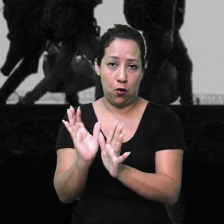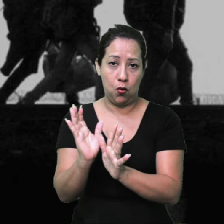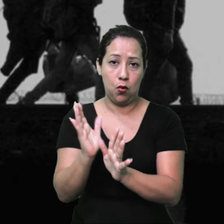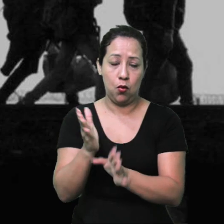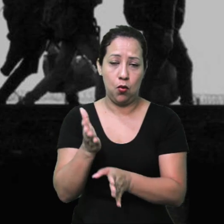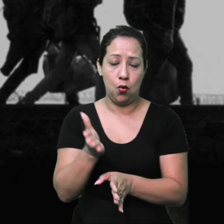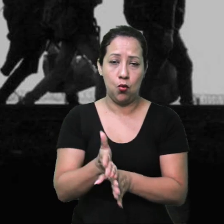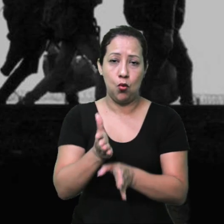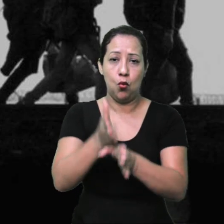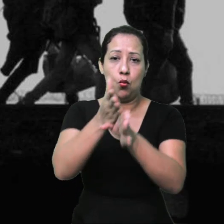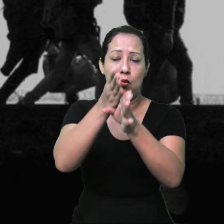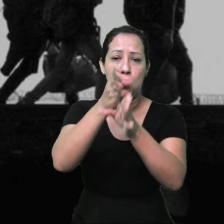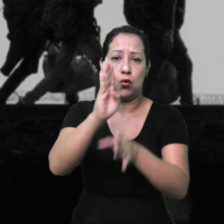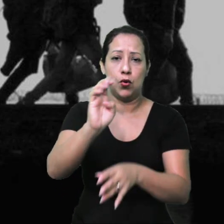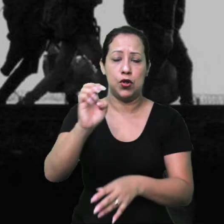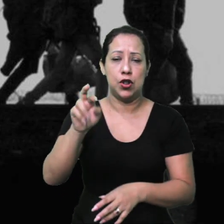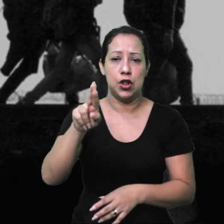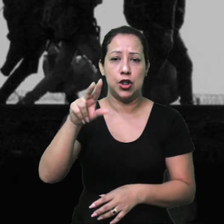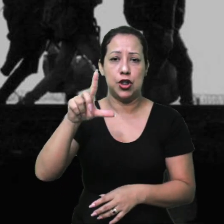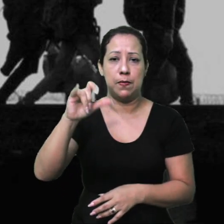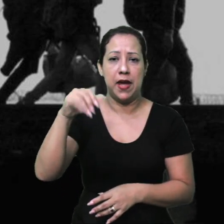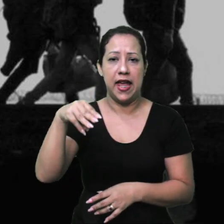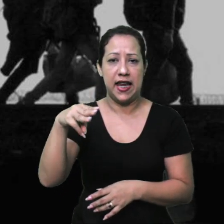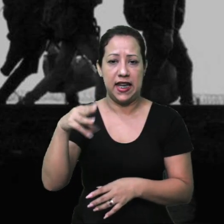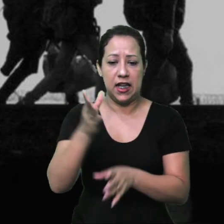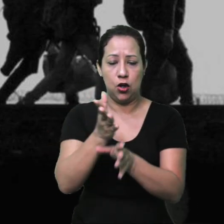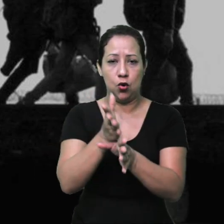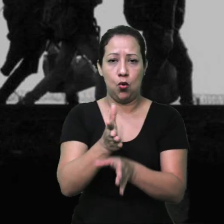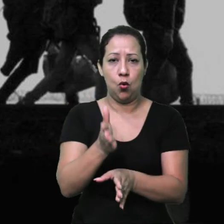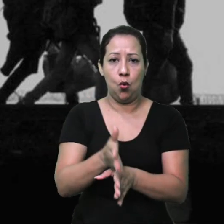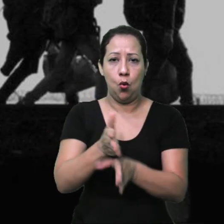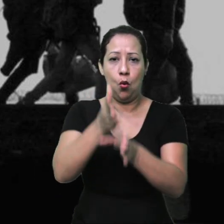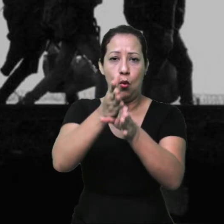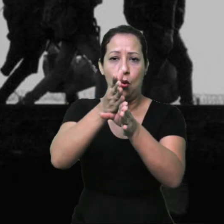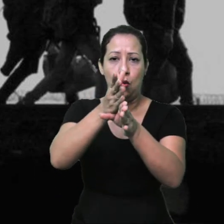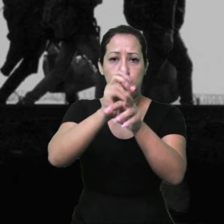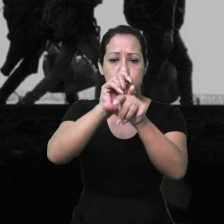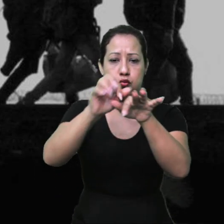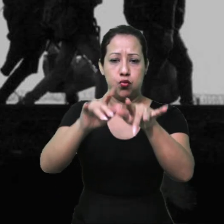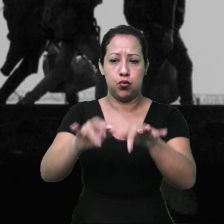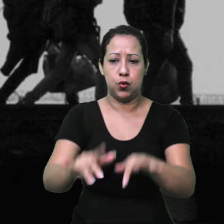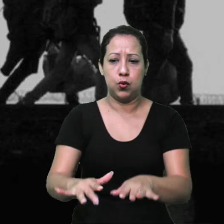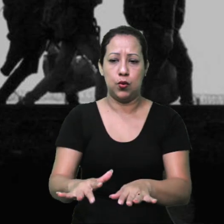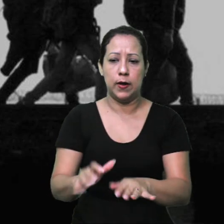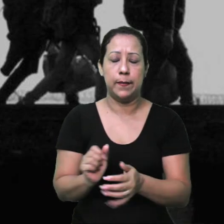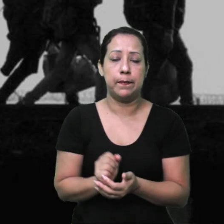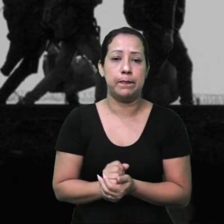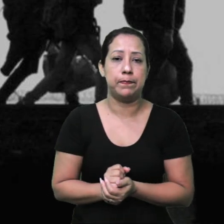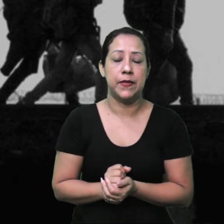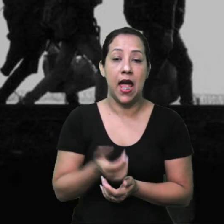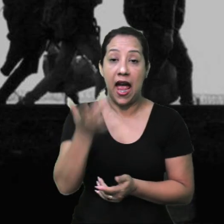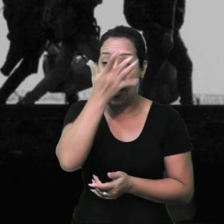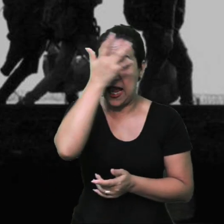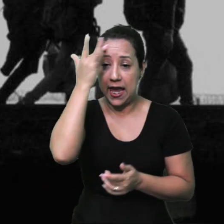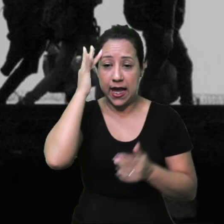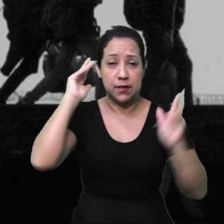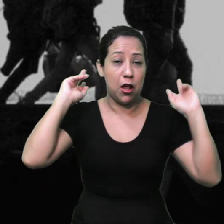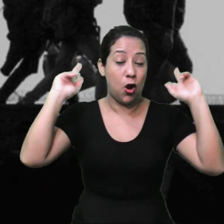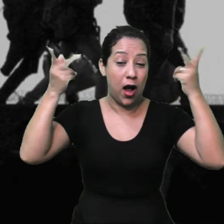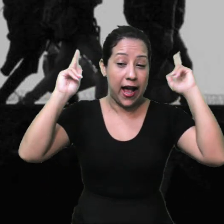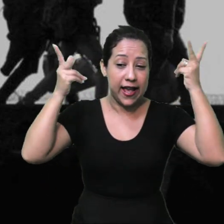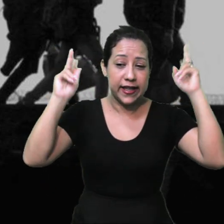busca imagens no Google, mostrando a queda do Muro de Berlim, e as pessoas